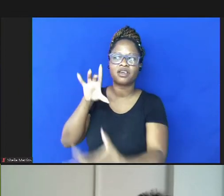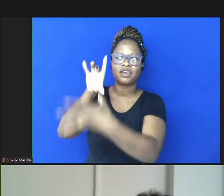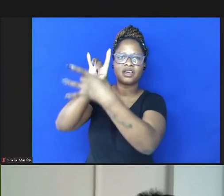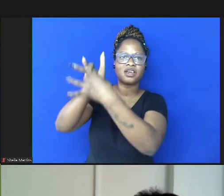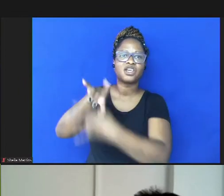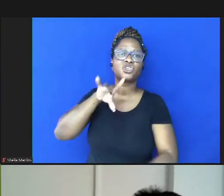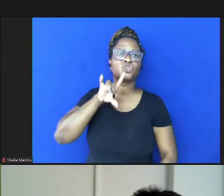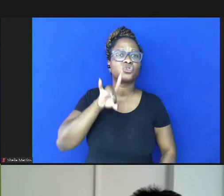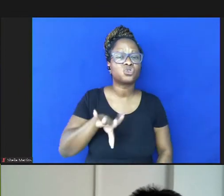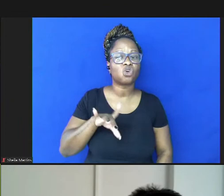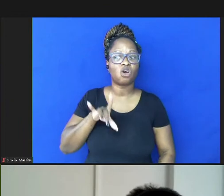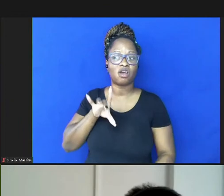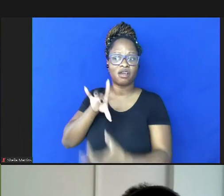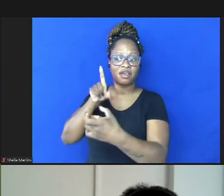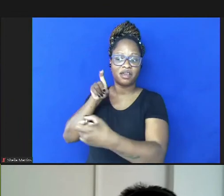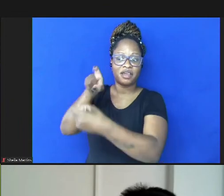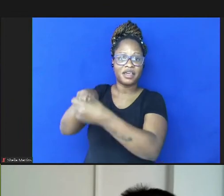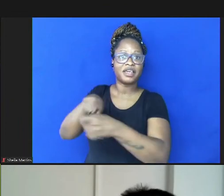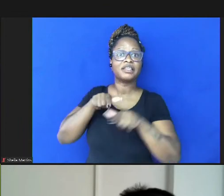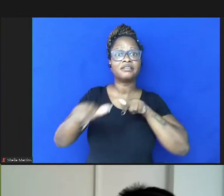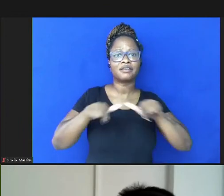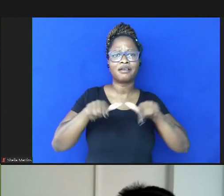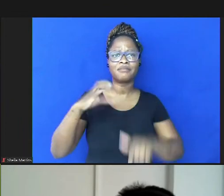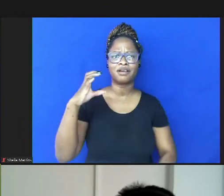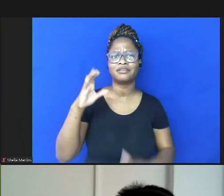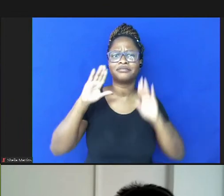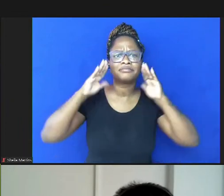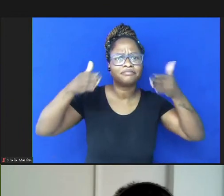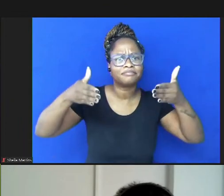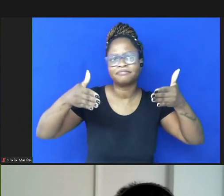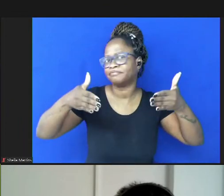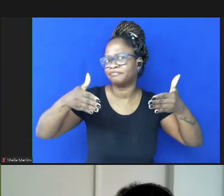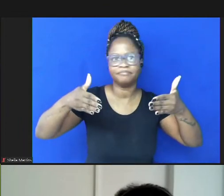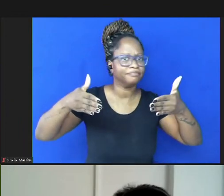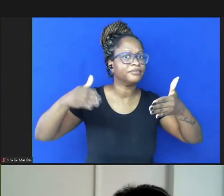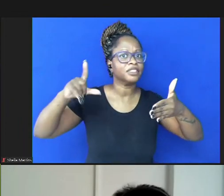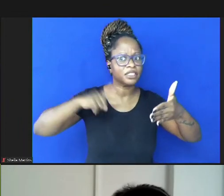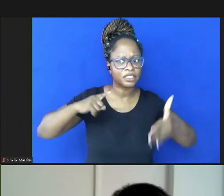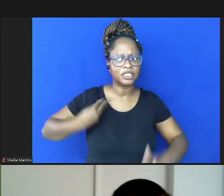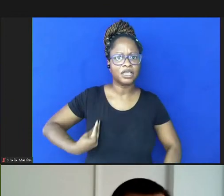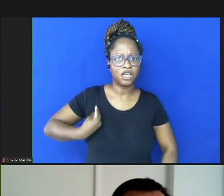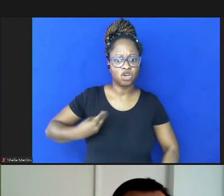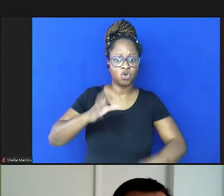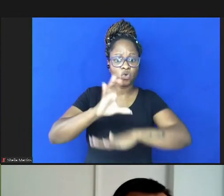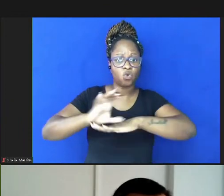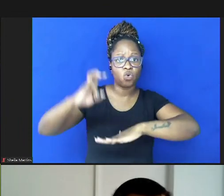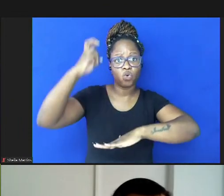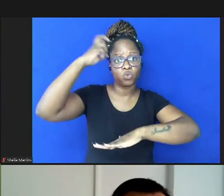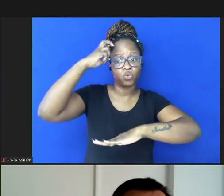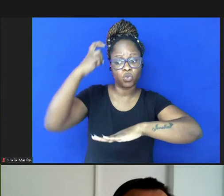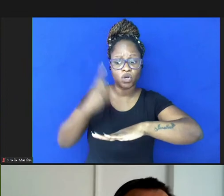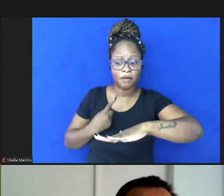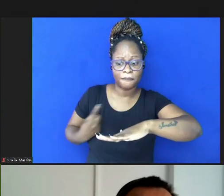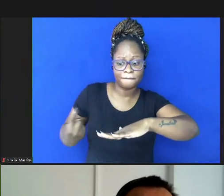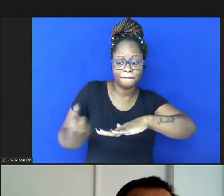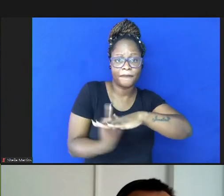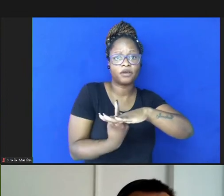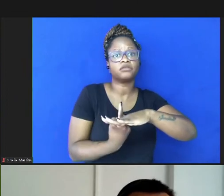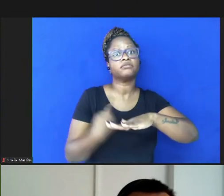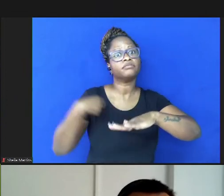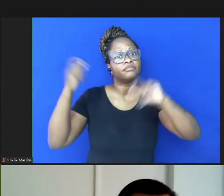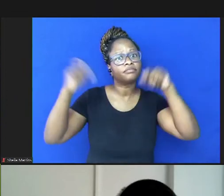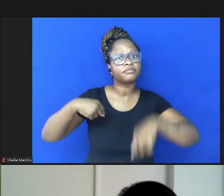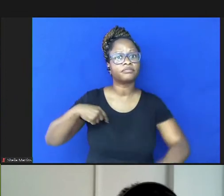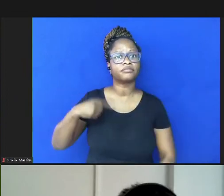as parcerias para o trabalho científico específico, mas elas envolvem uma questão cultural, de formação. Eu tive a oportunidade de fazer